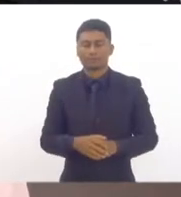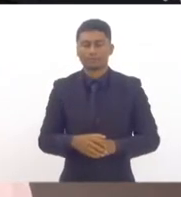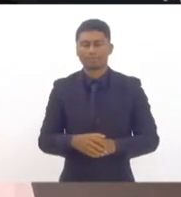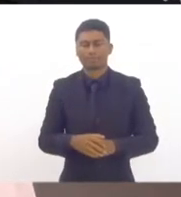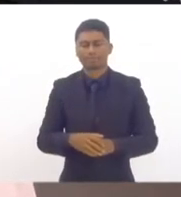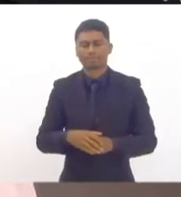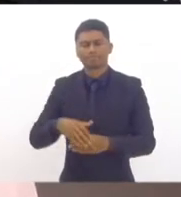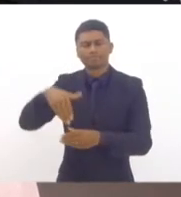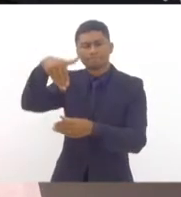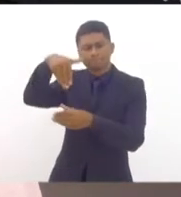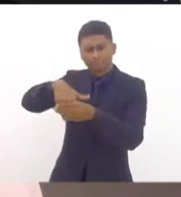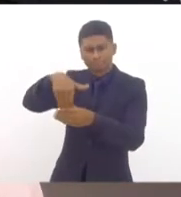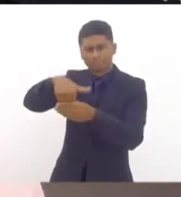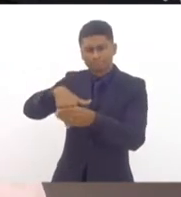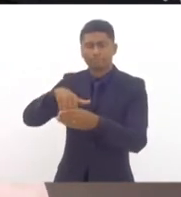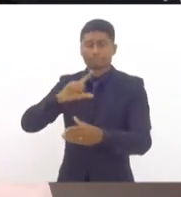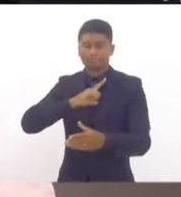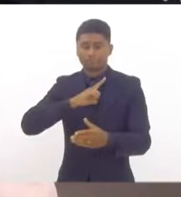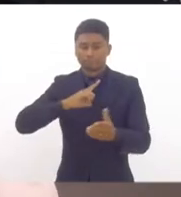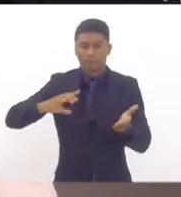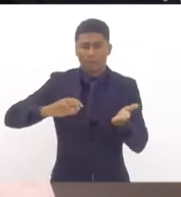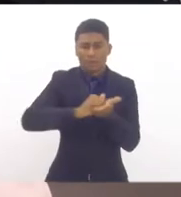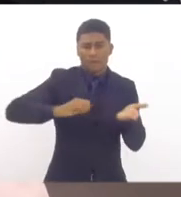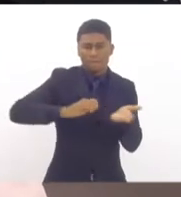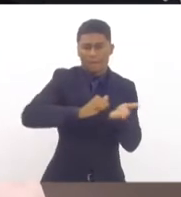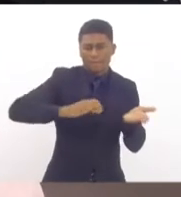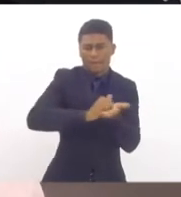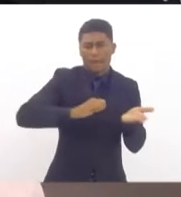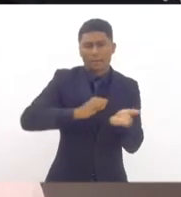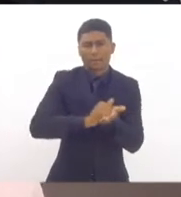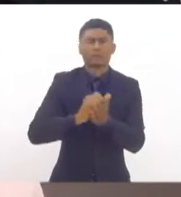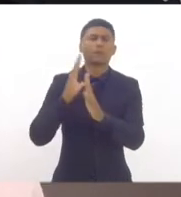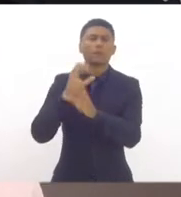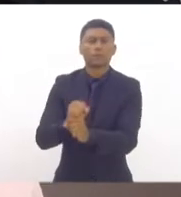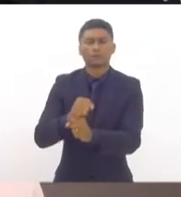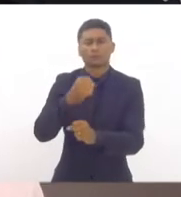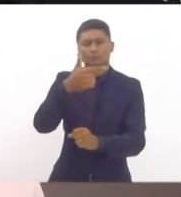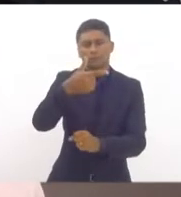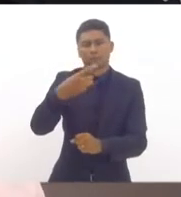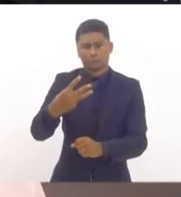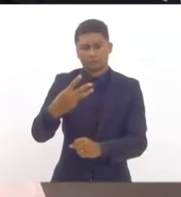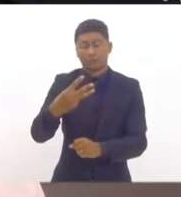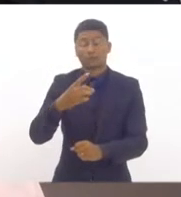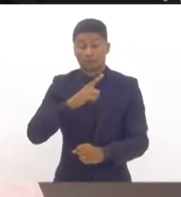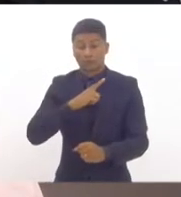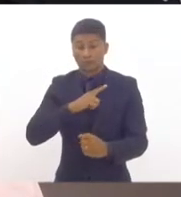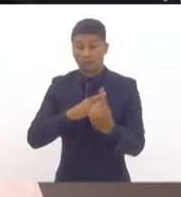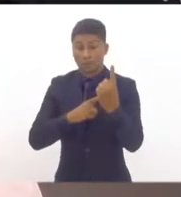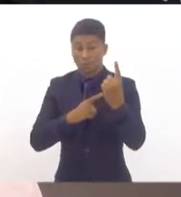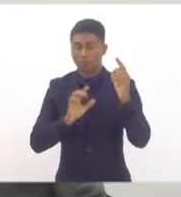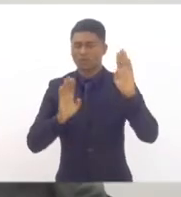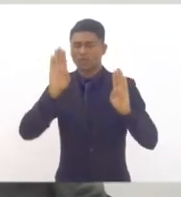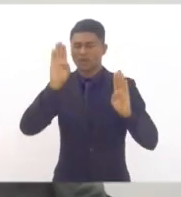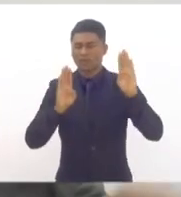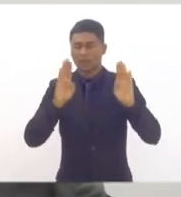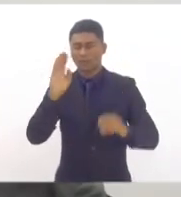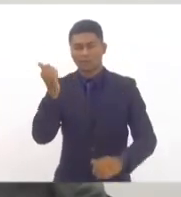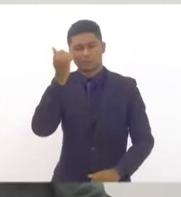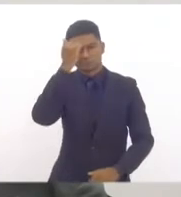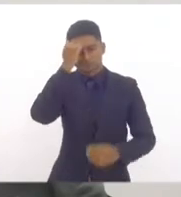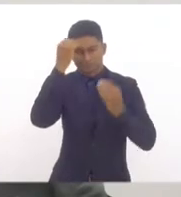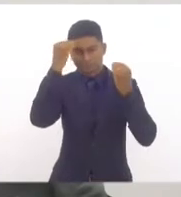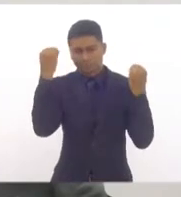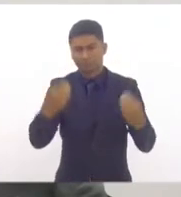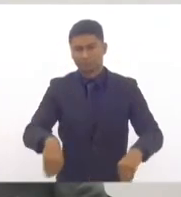Nós tivemos 23 inscritos. É importante registrar aqui a desistência de uma das candidatas, a candidata Ana Cláudia